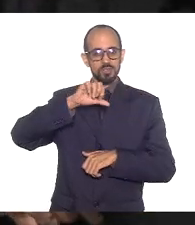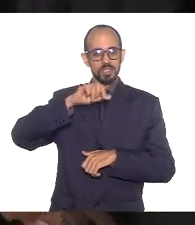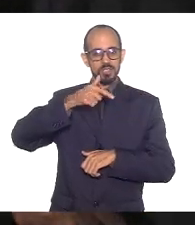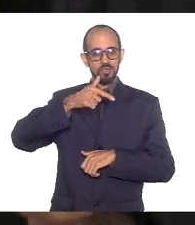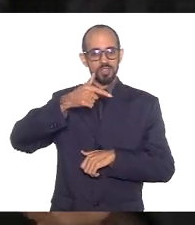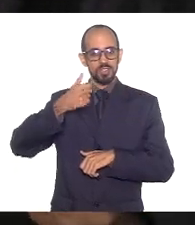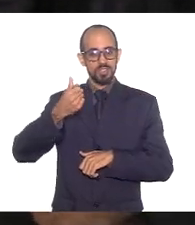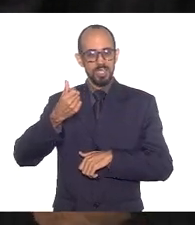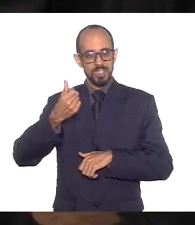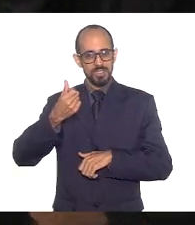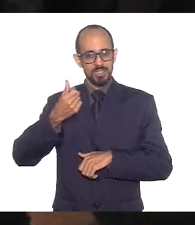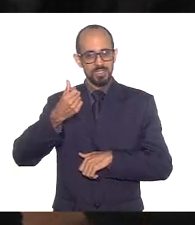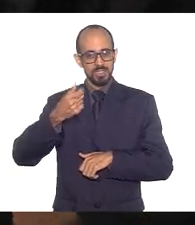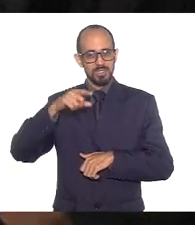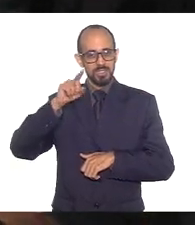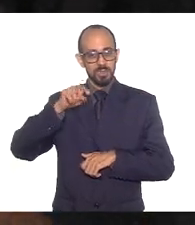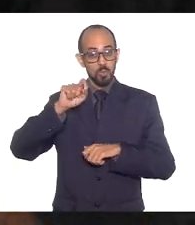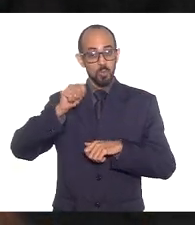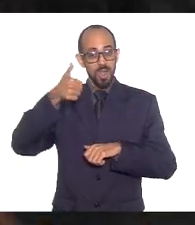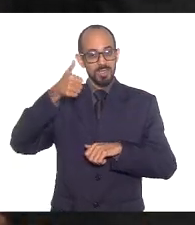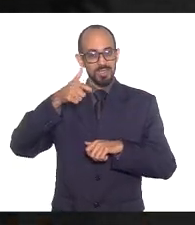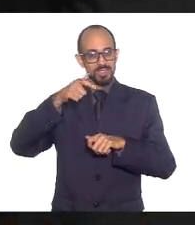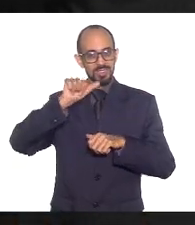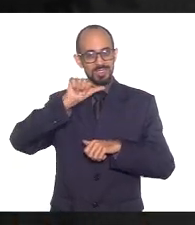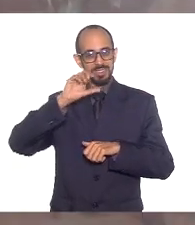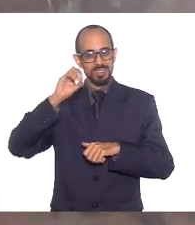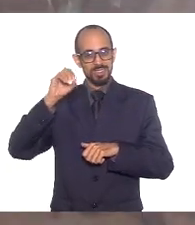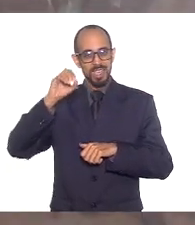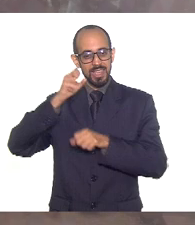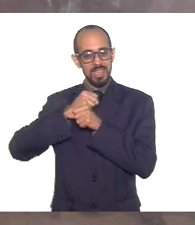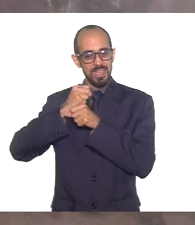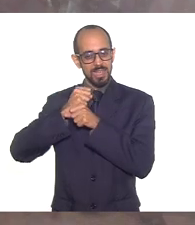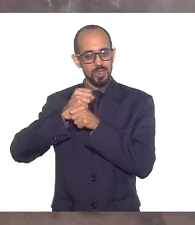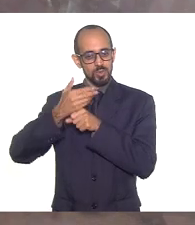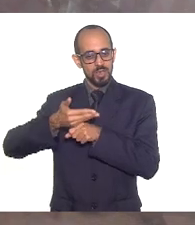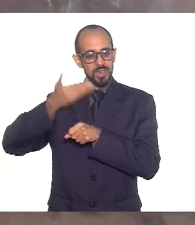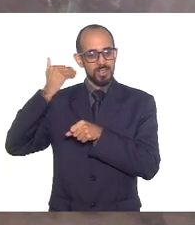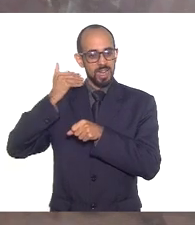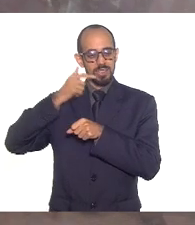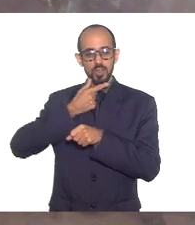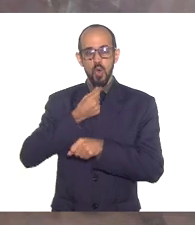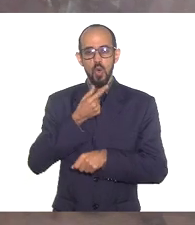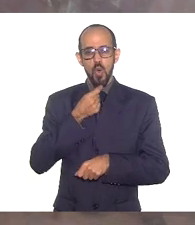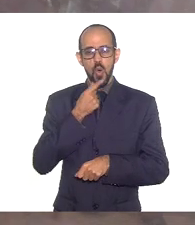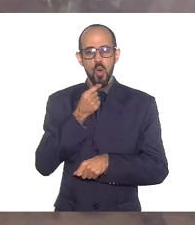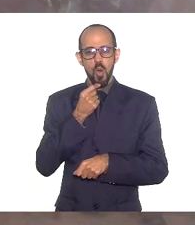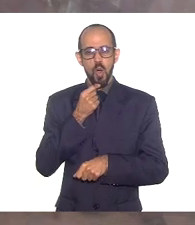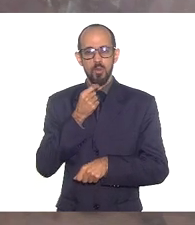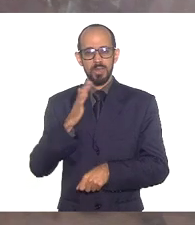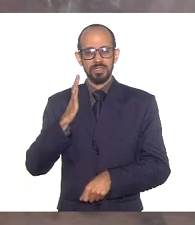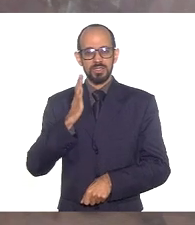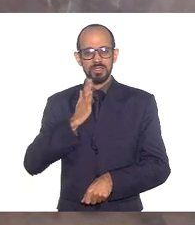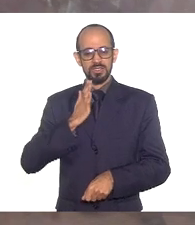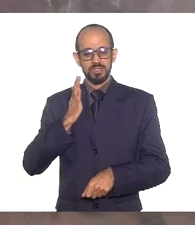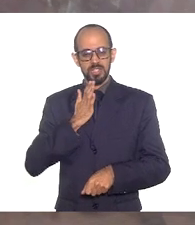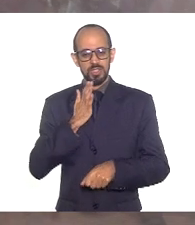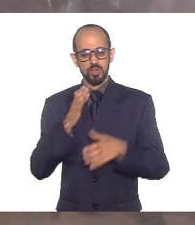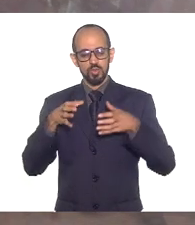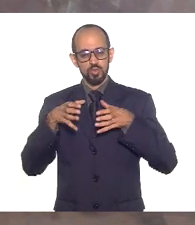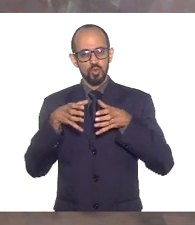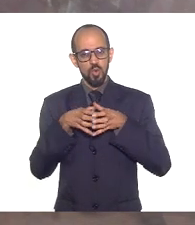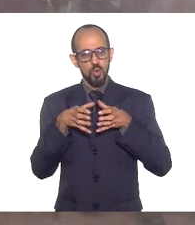1926 de quase 100 anos onde homens de uma Áries o João João